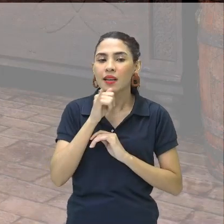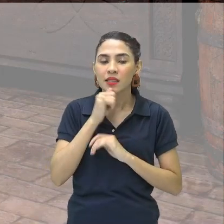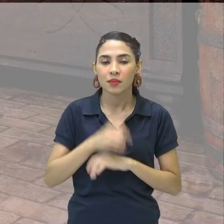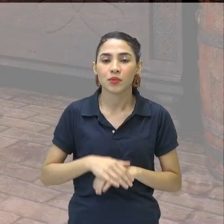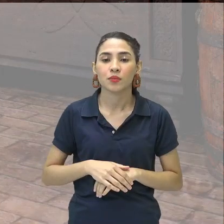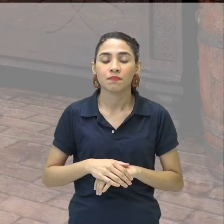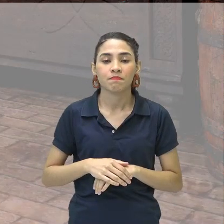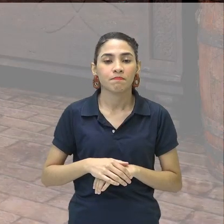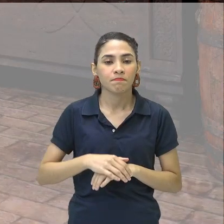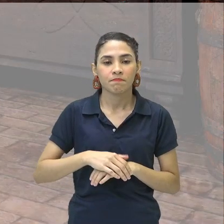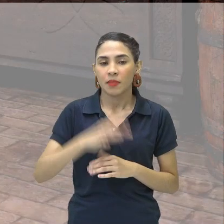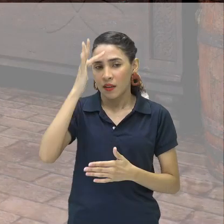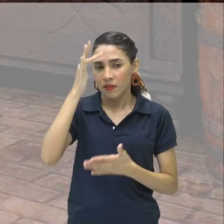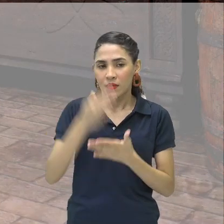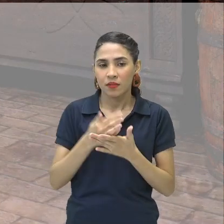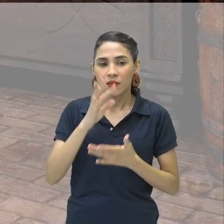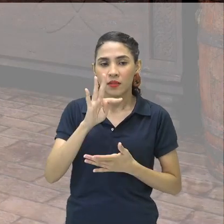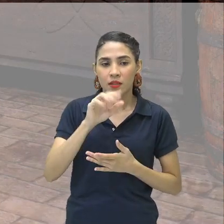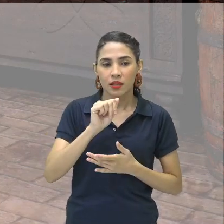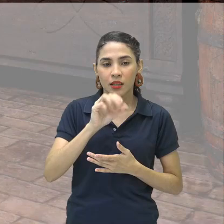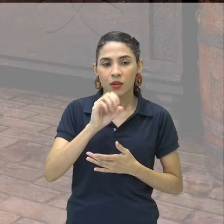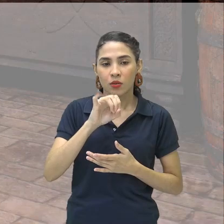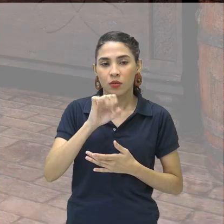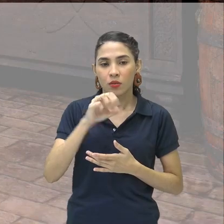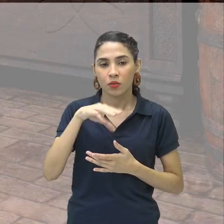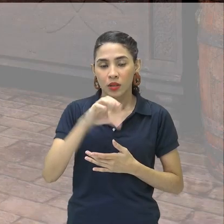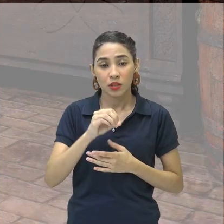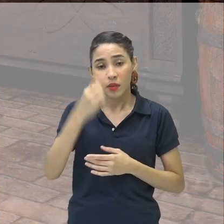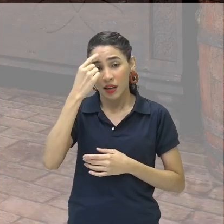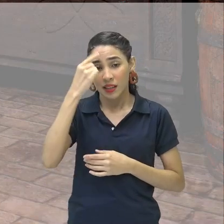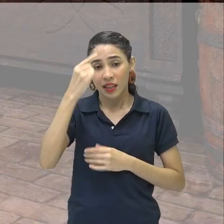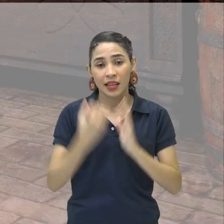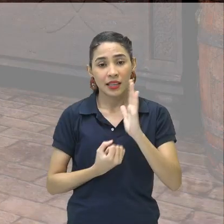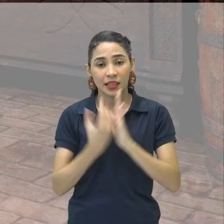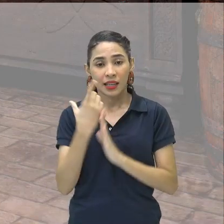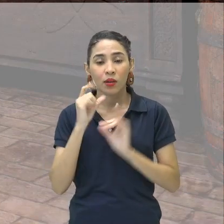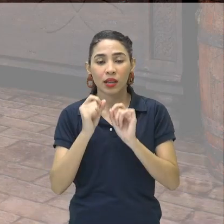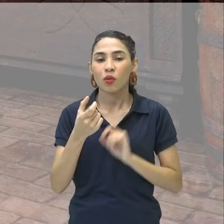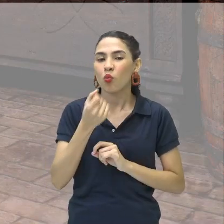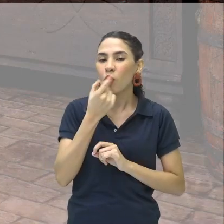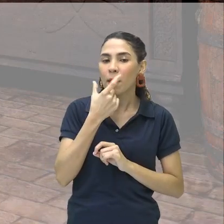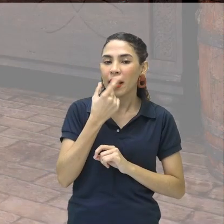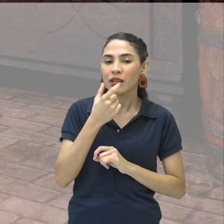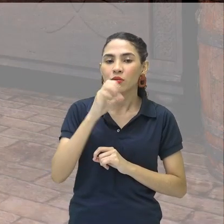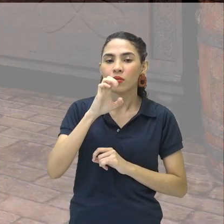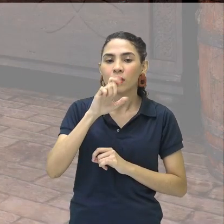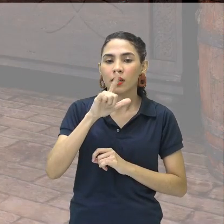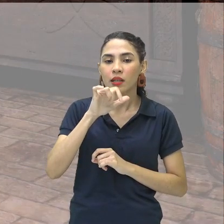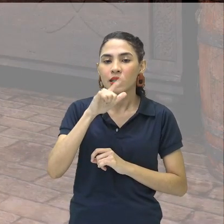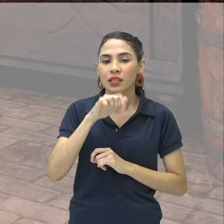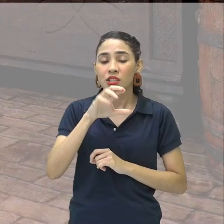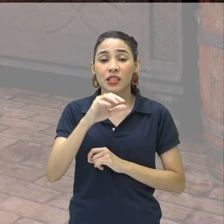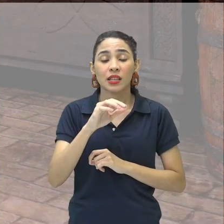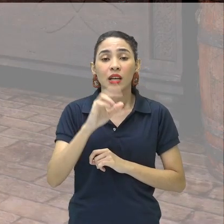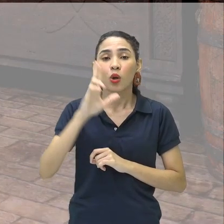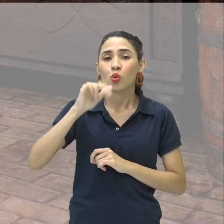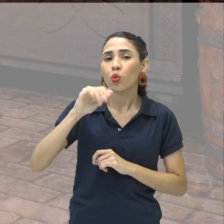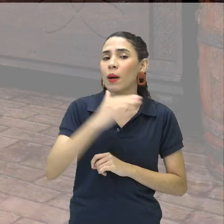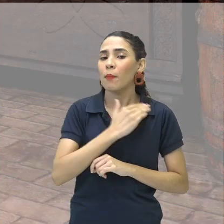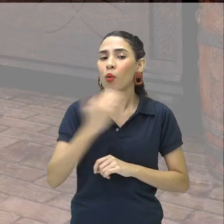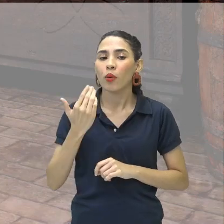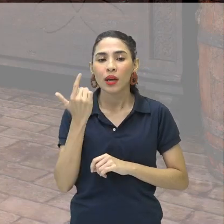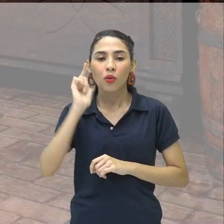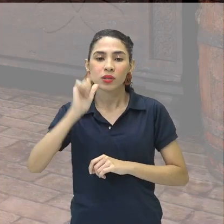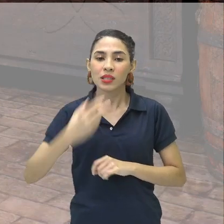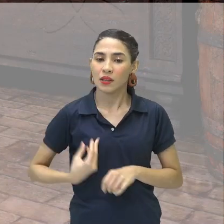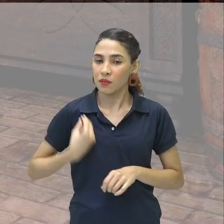as suas crenças, o taoísmo, por exemplo. A ideia foi de criar um elixir de imortalidade para alcançar